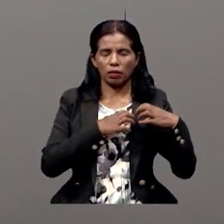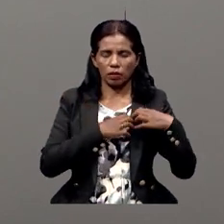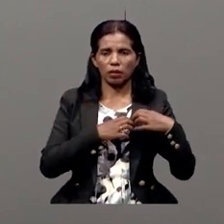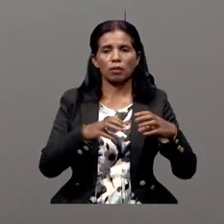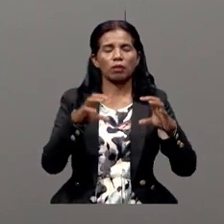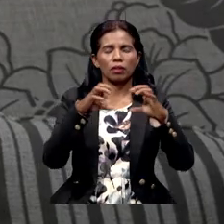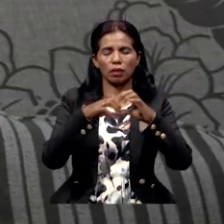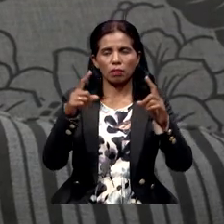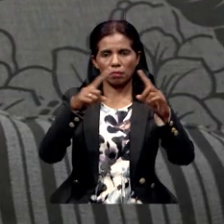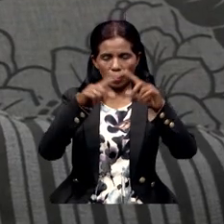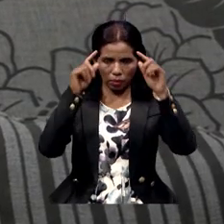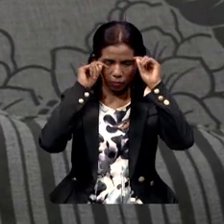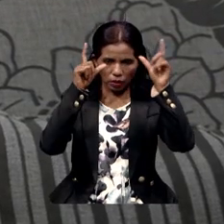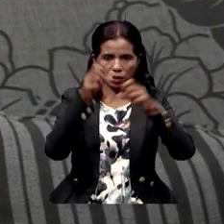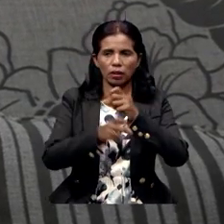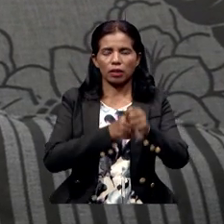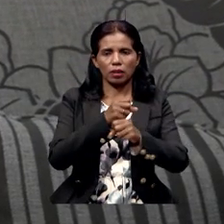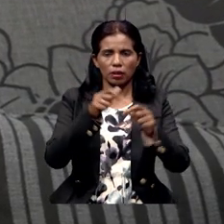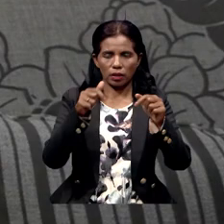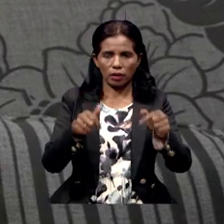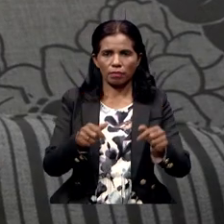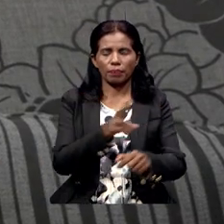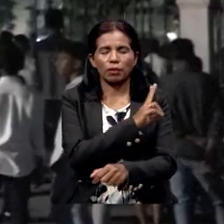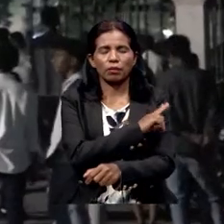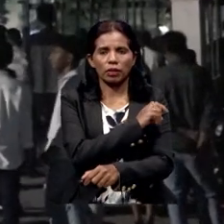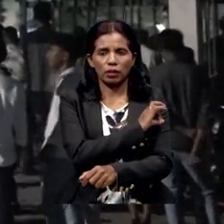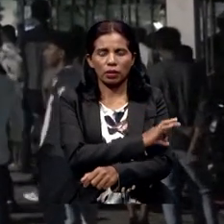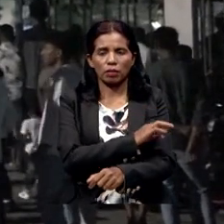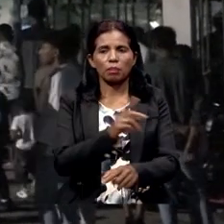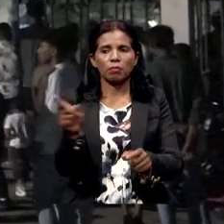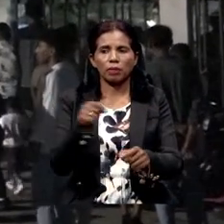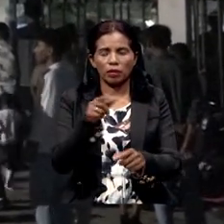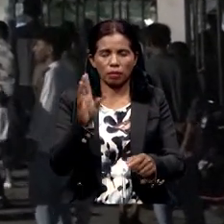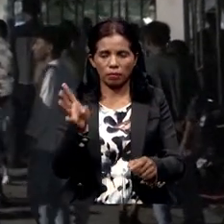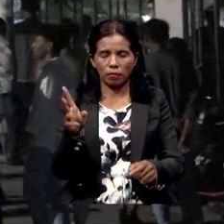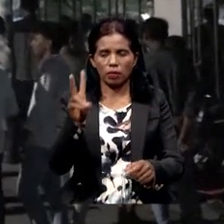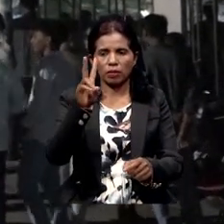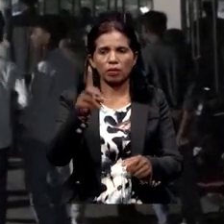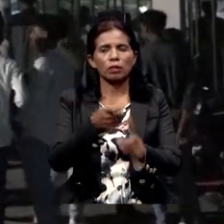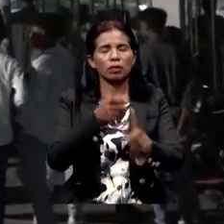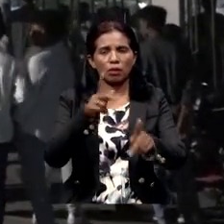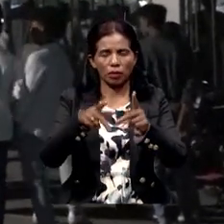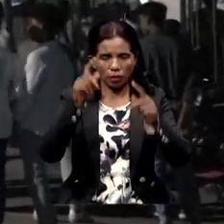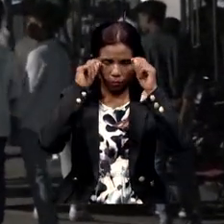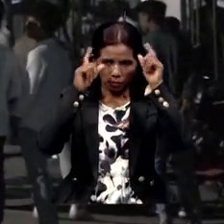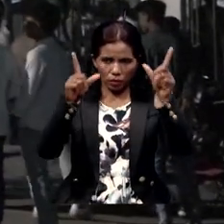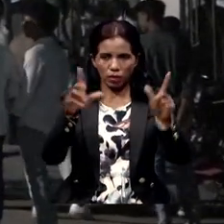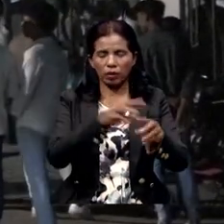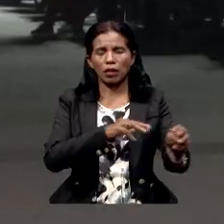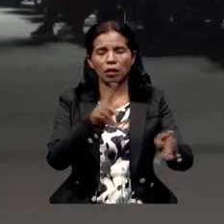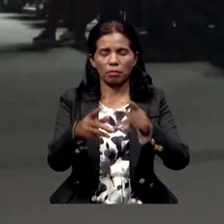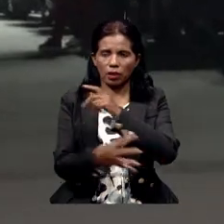Timor-Leste este ano. Tui relatório se Unicef, por cento hatlul resin rua, usi população Timor-Leste e a condição